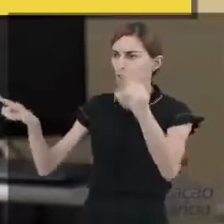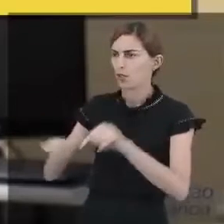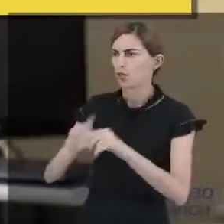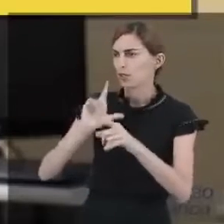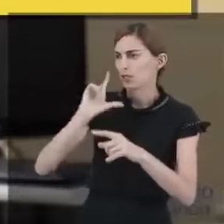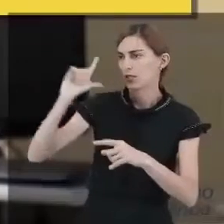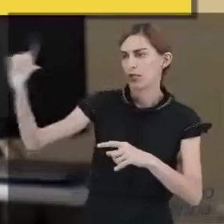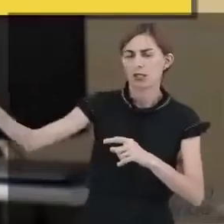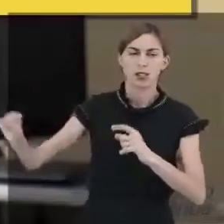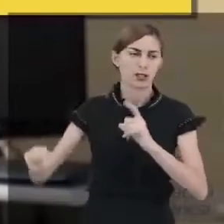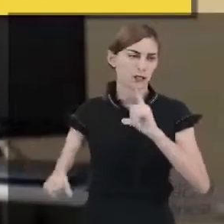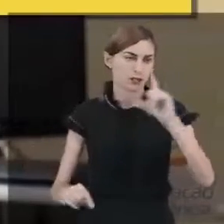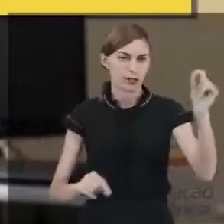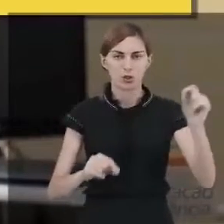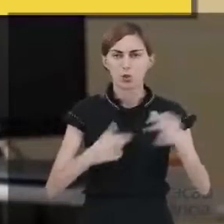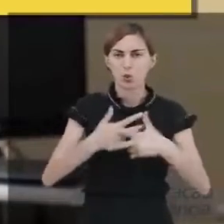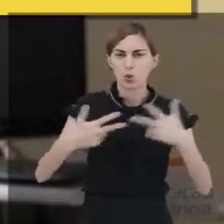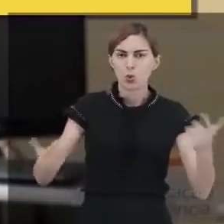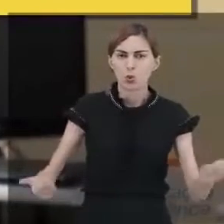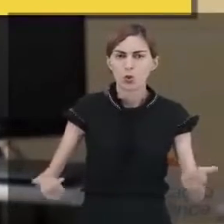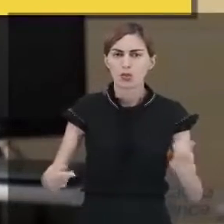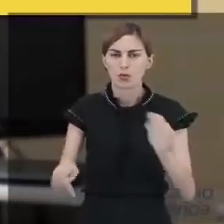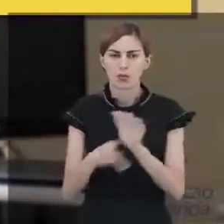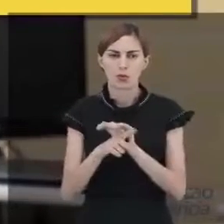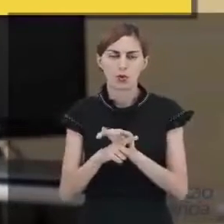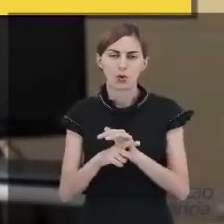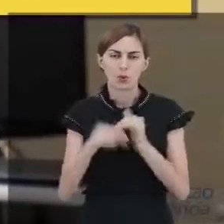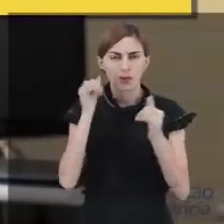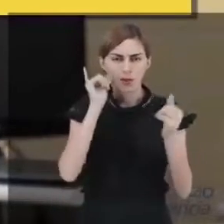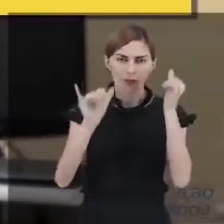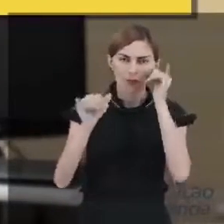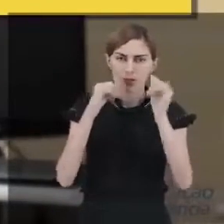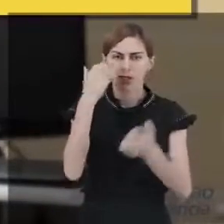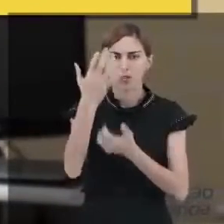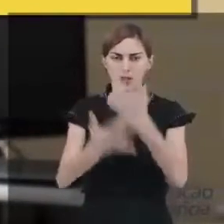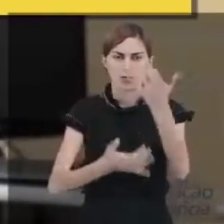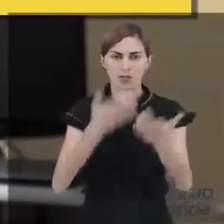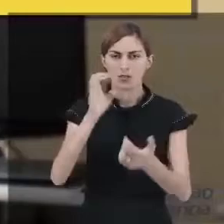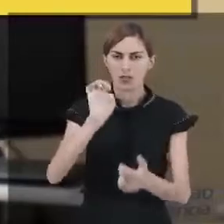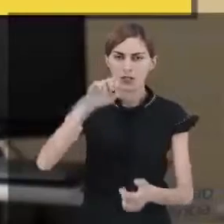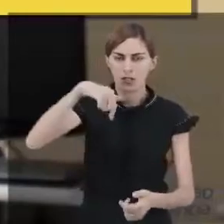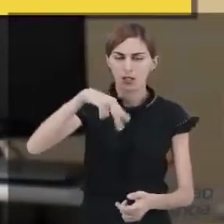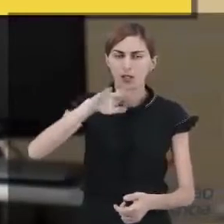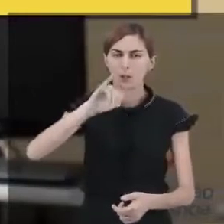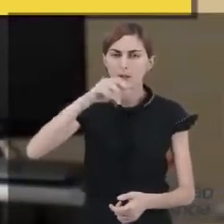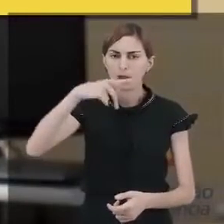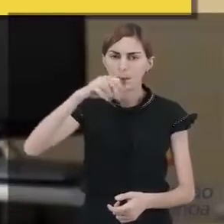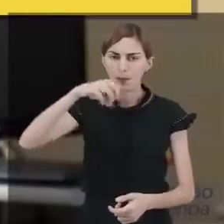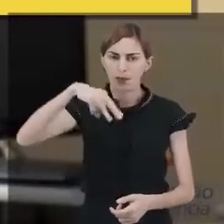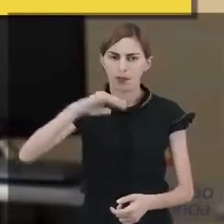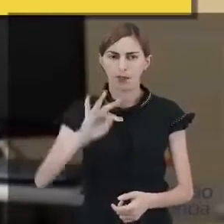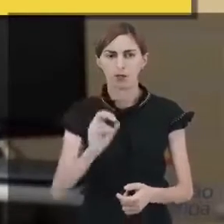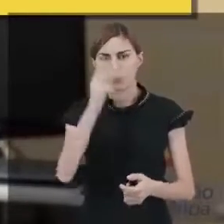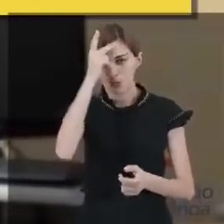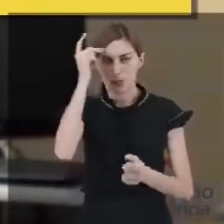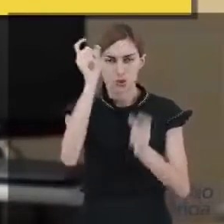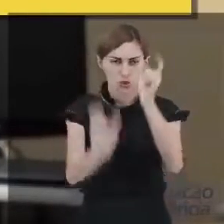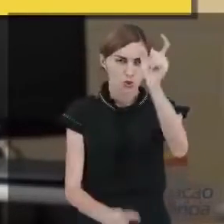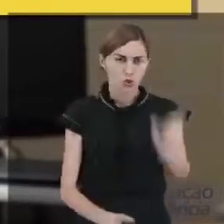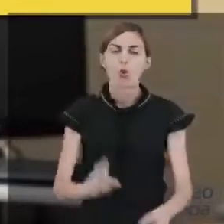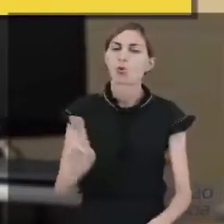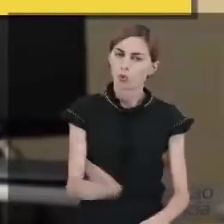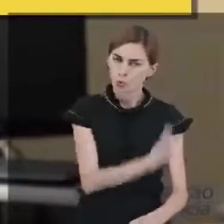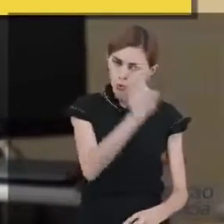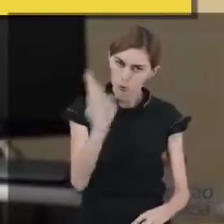ter equipamentos obrigatórios para combater incêndio e que as pessoas que lá estejam uso dessa